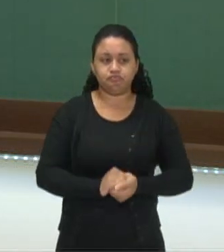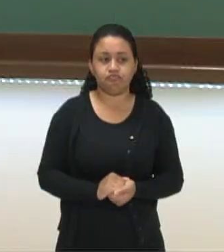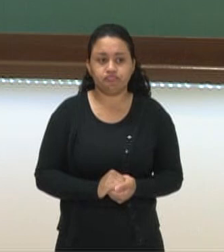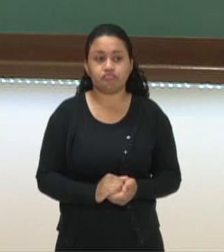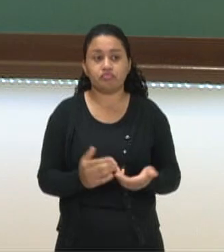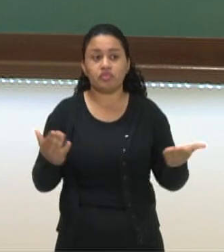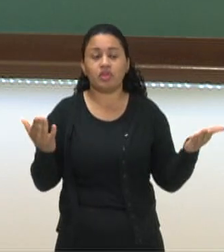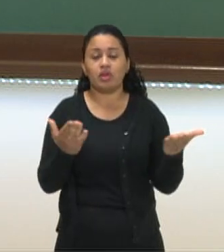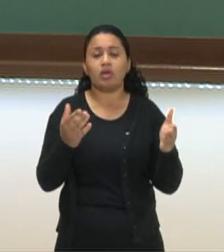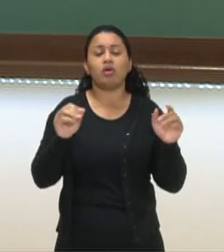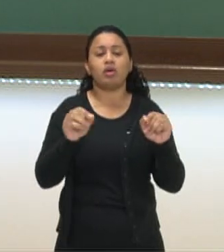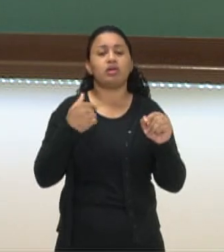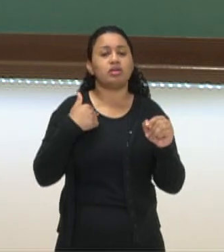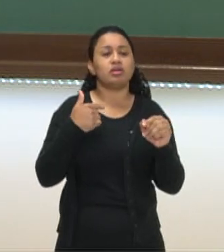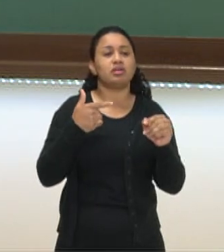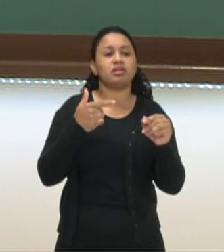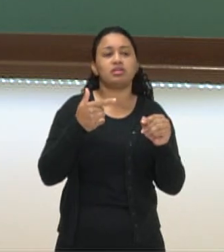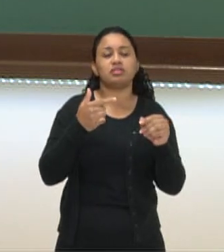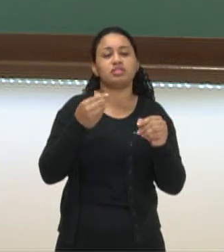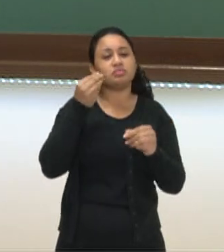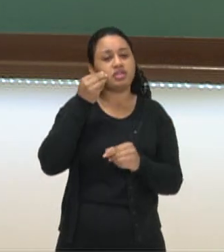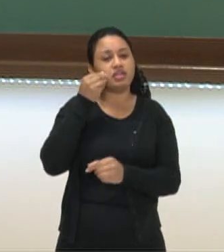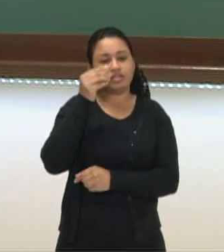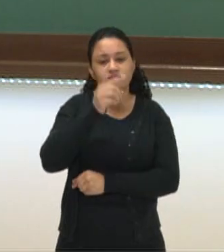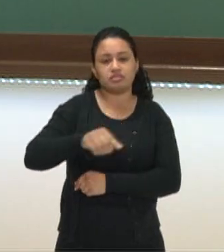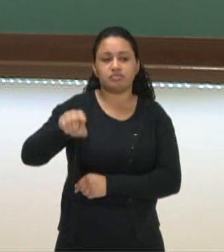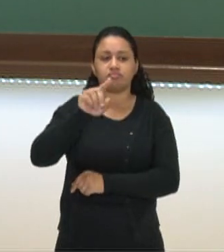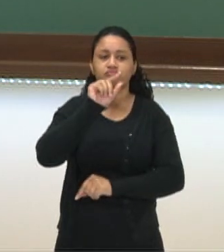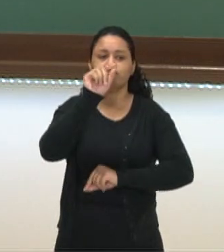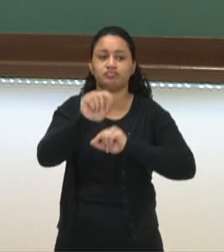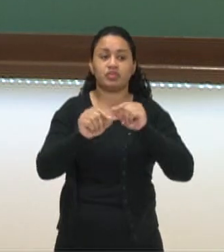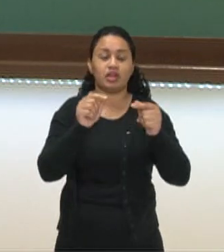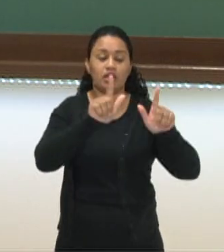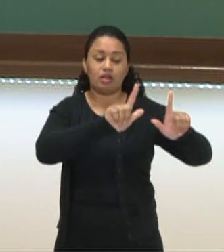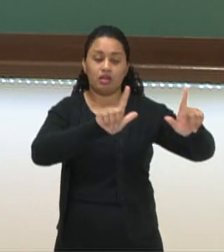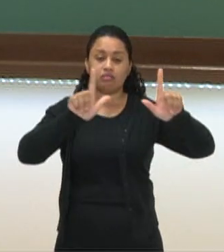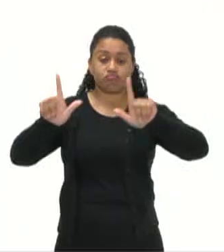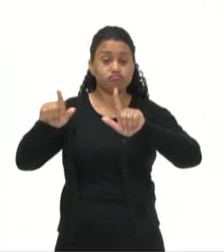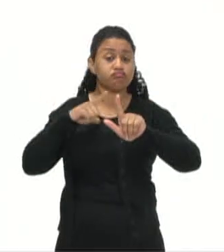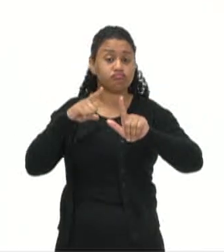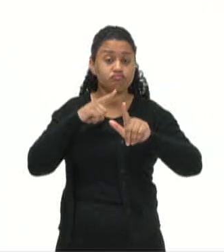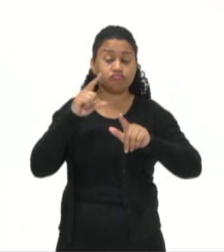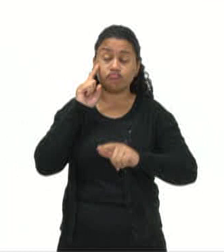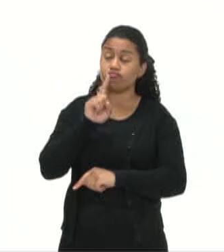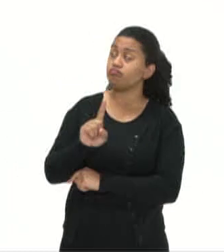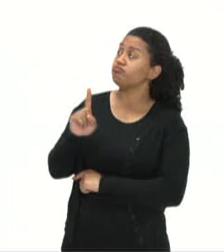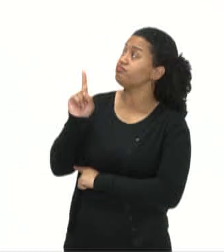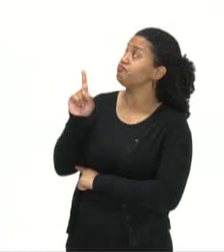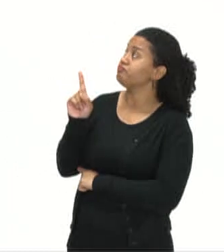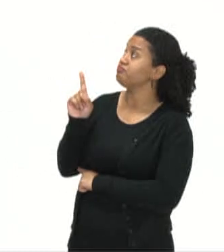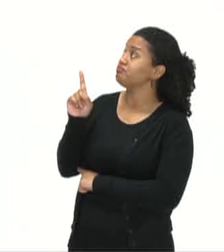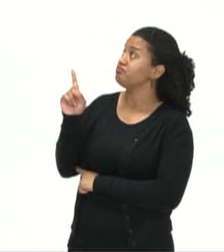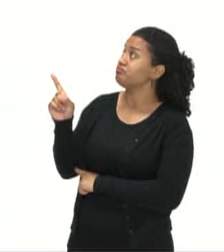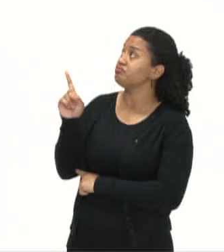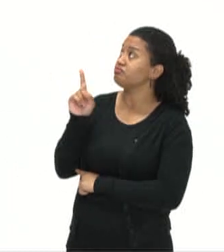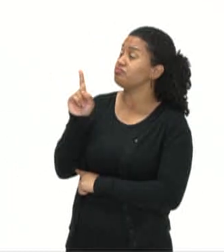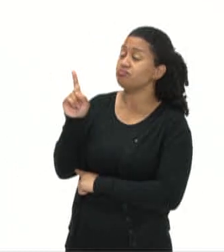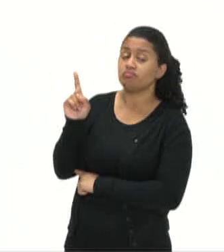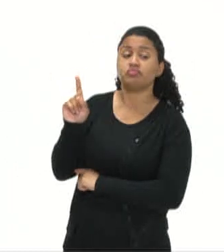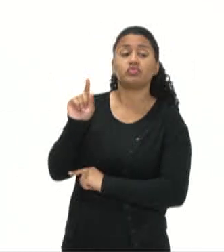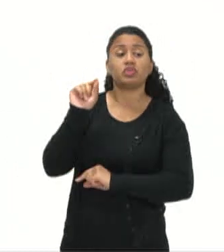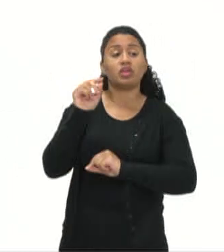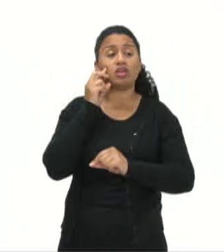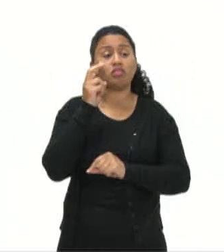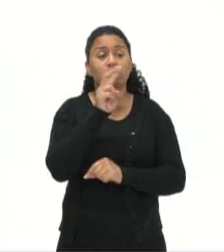E agora eu vou fazer uma pequena experiência com vocês. Dá uma olhadinha nessas duas obras, uma aquarela e aquela composição número 8. Agora, vendo